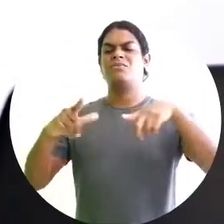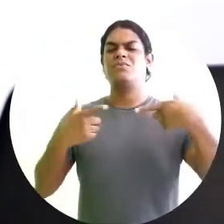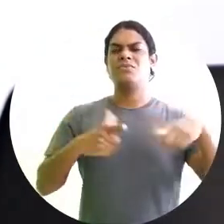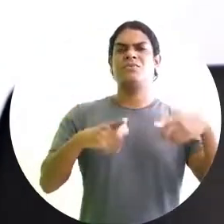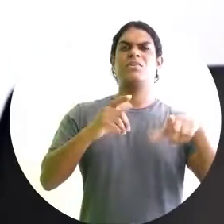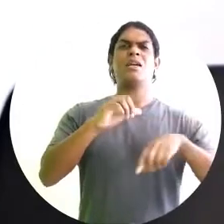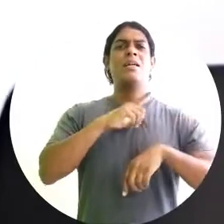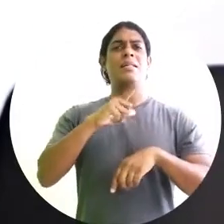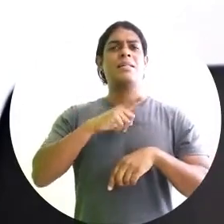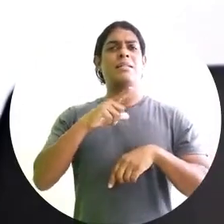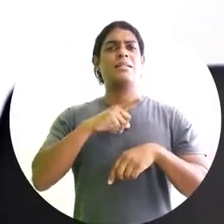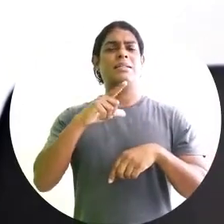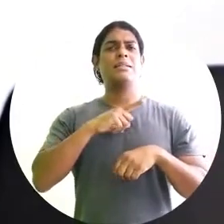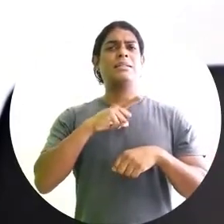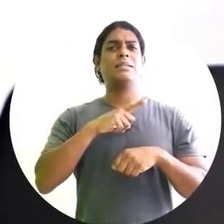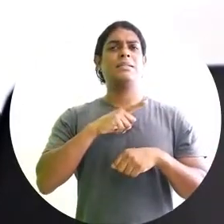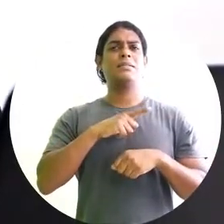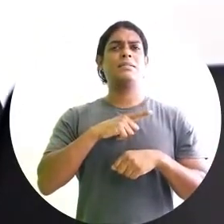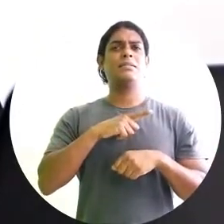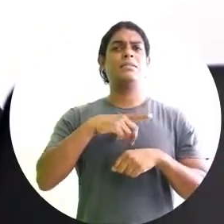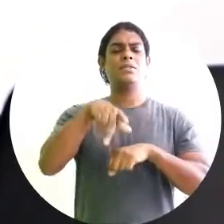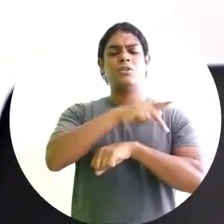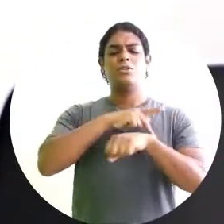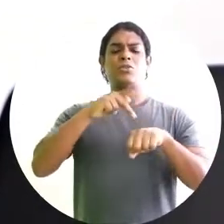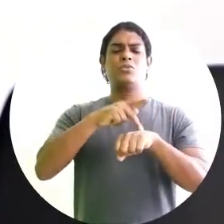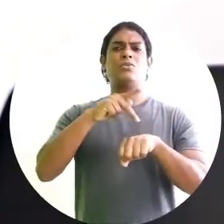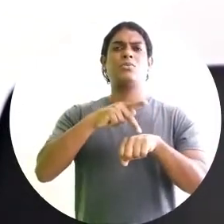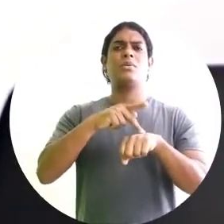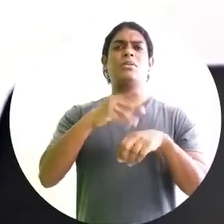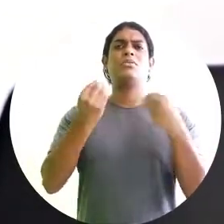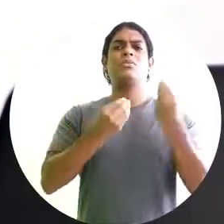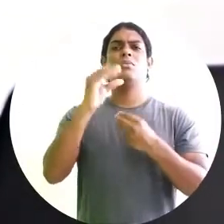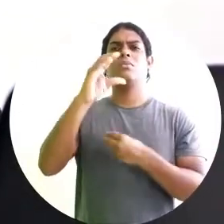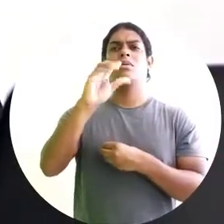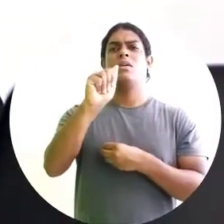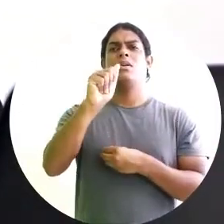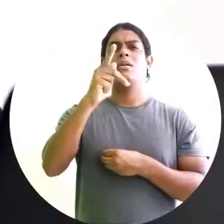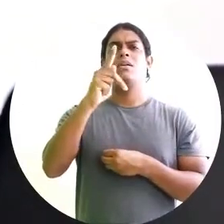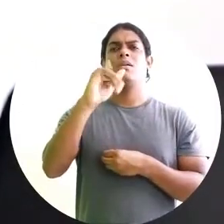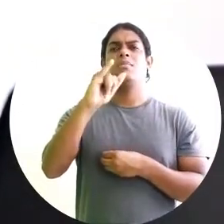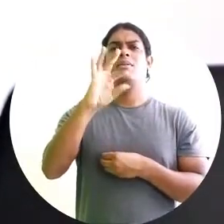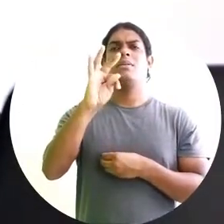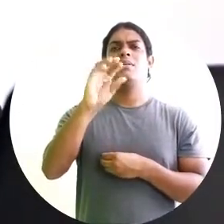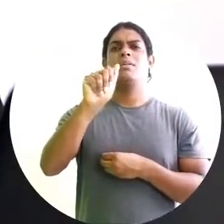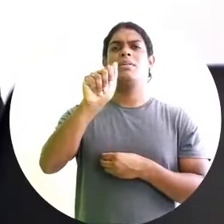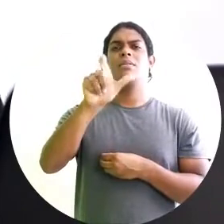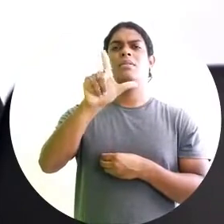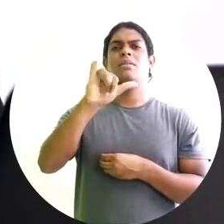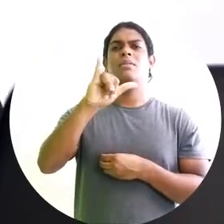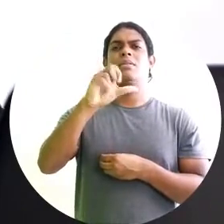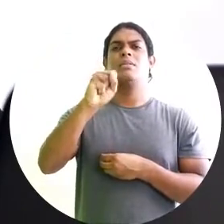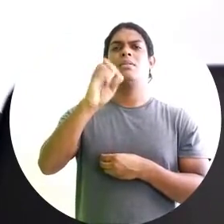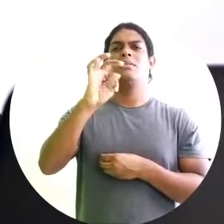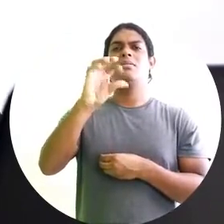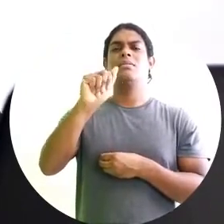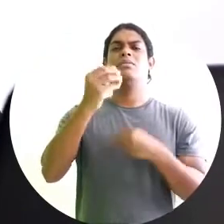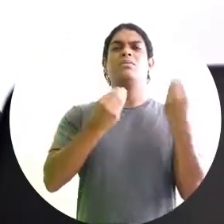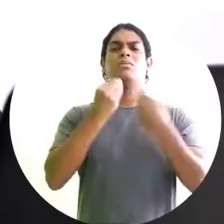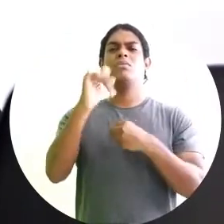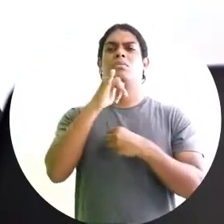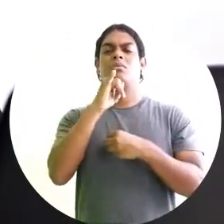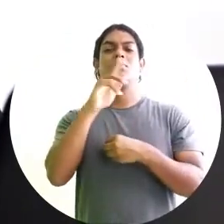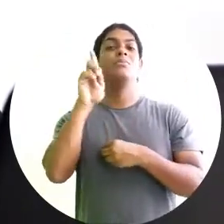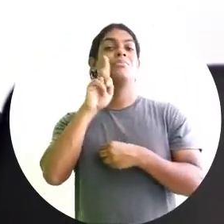regional que existe nos países que adotam o sistema capitalista como o sistema americano. Então, há uma